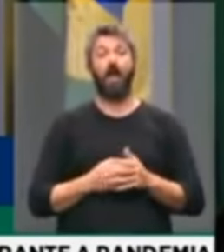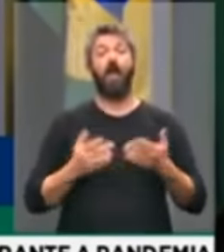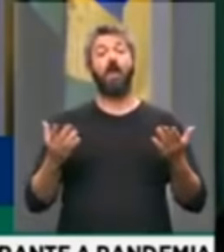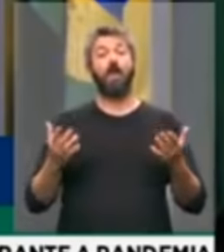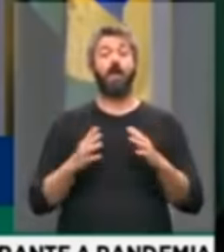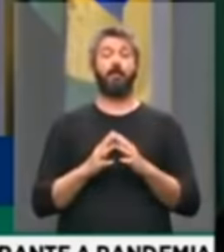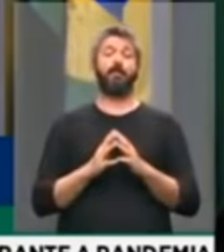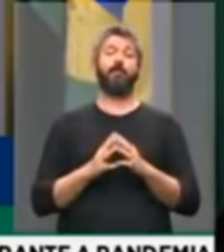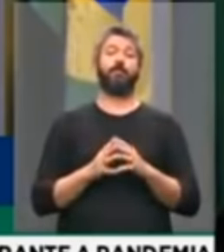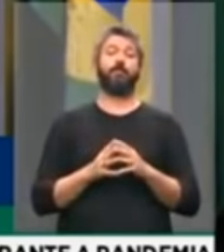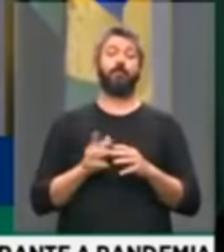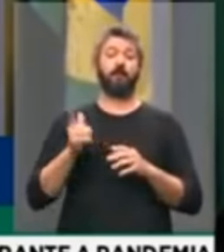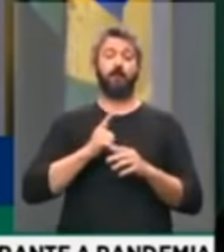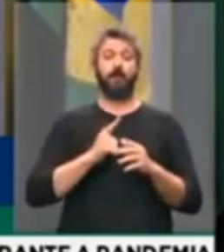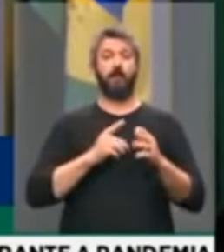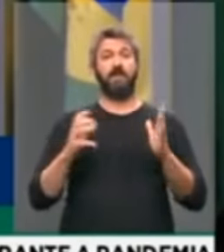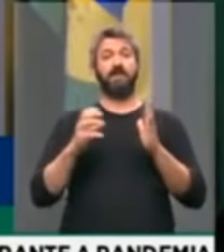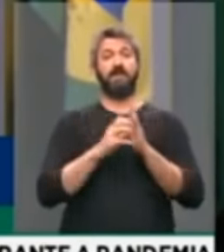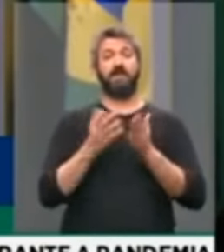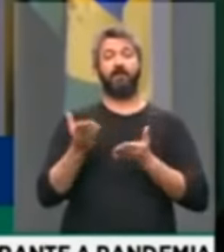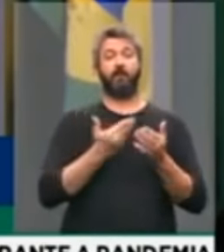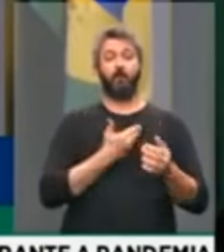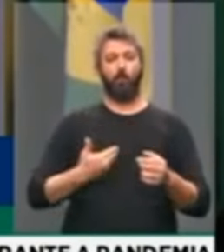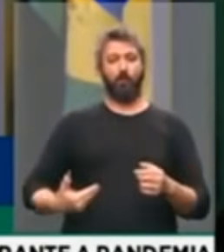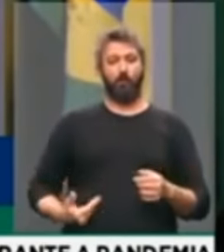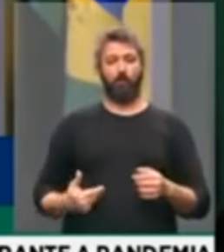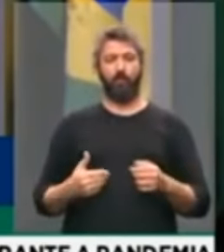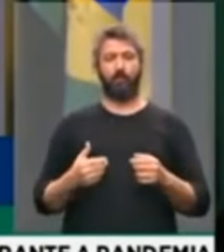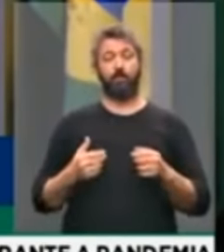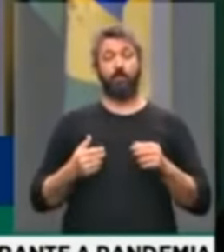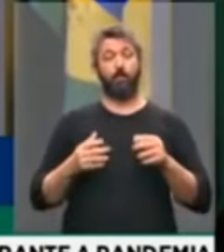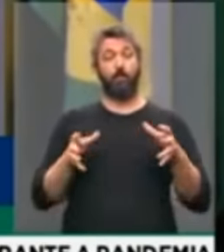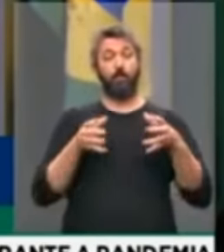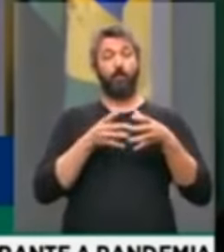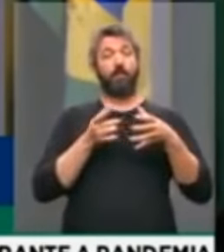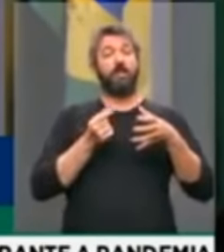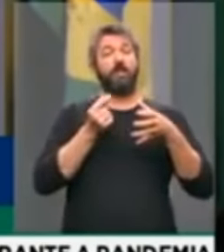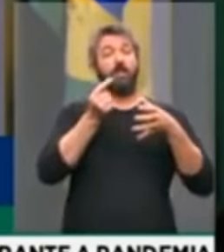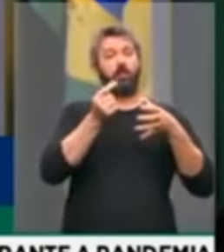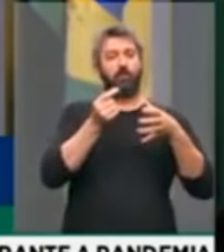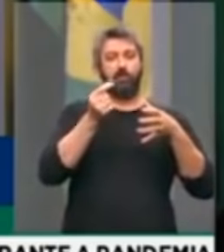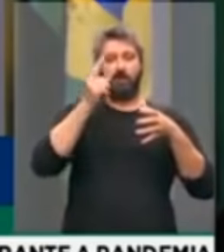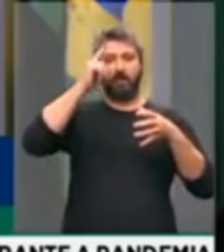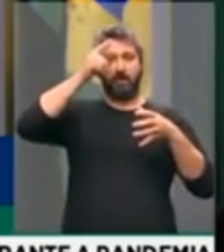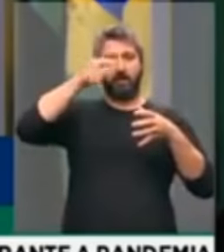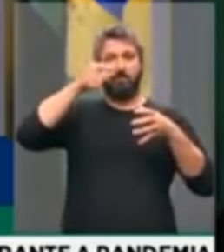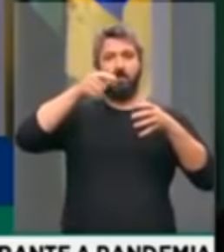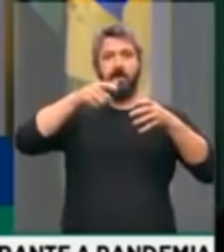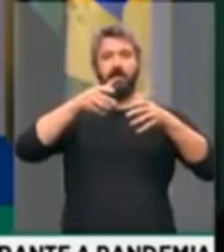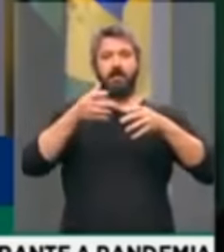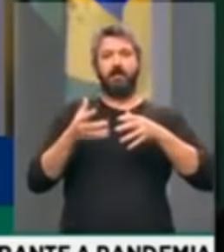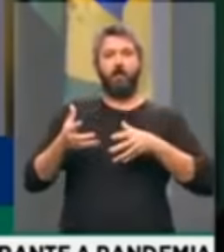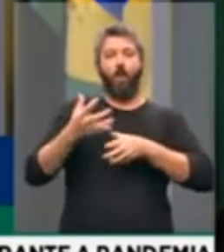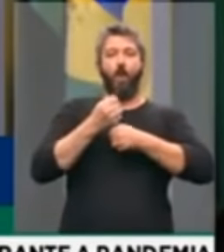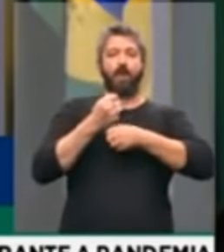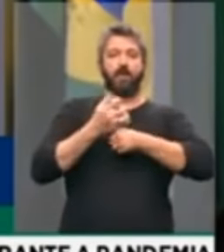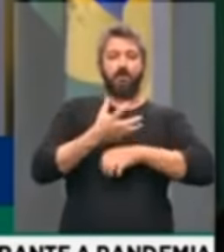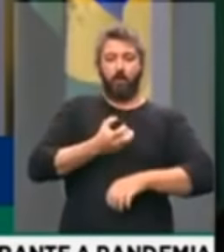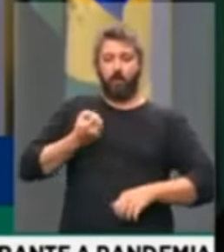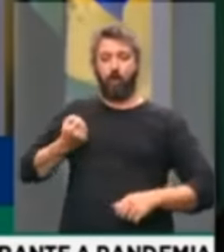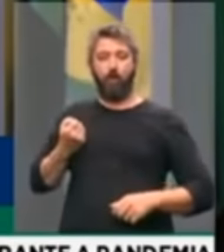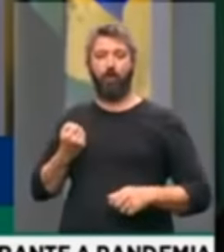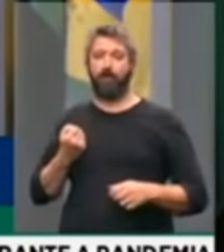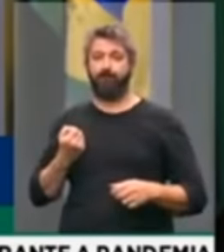a gente também tem um funcionalismo público a elite do funcionalismo público que toma conta da maior parte do nosso orçamento